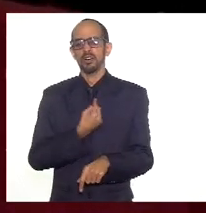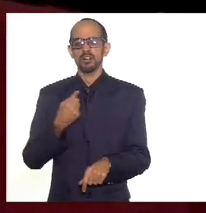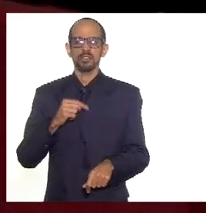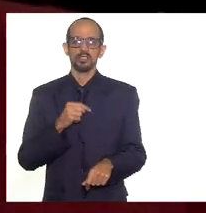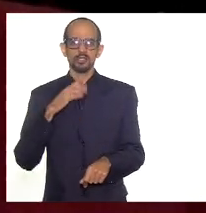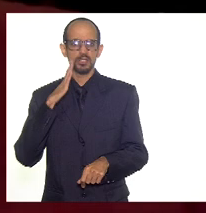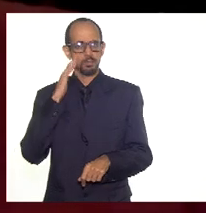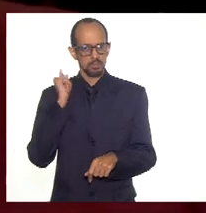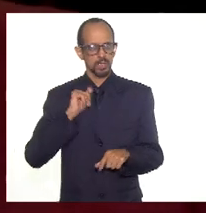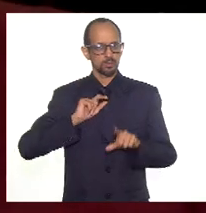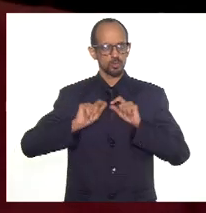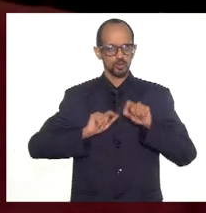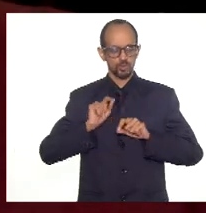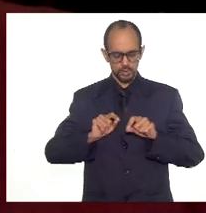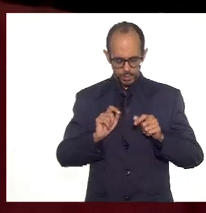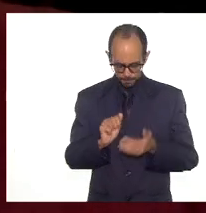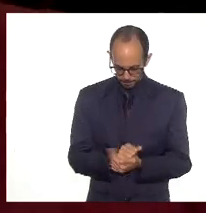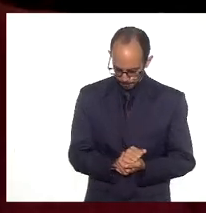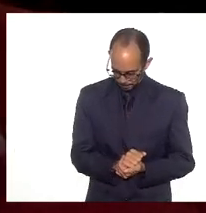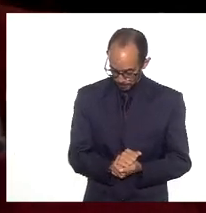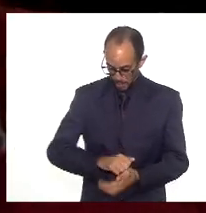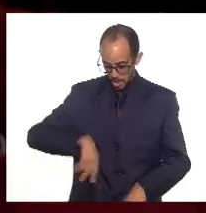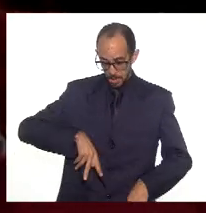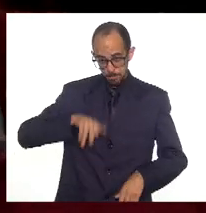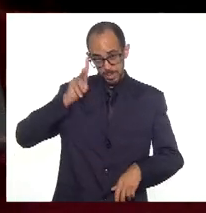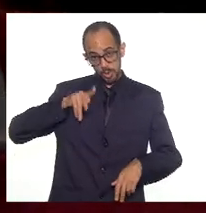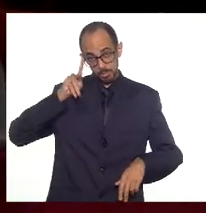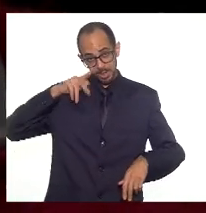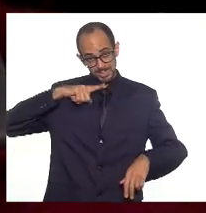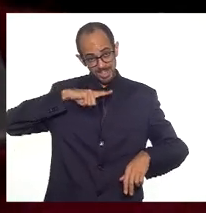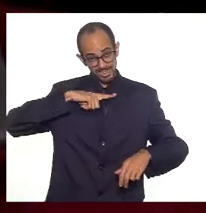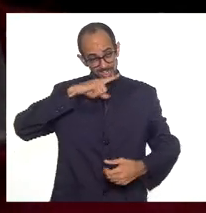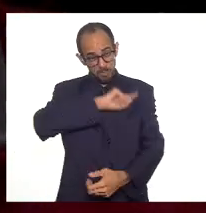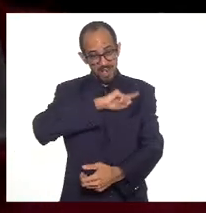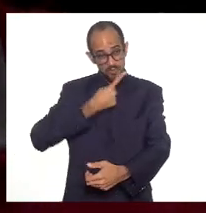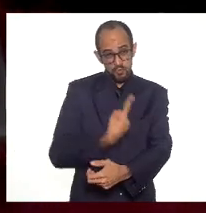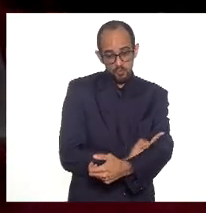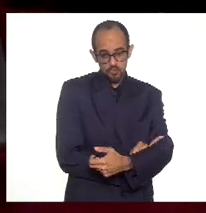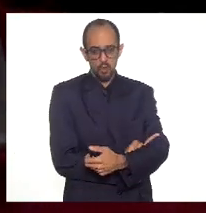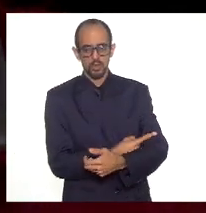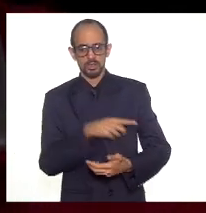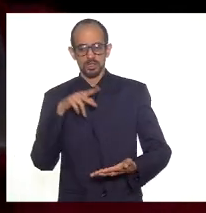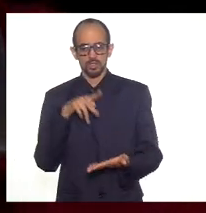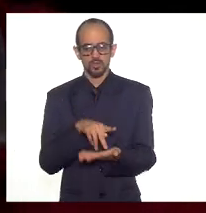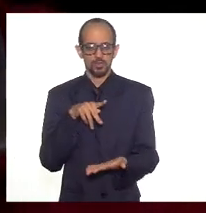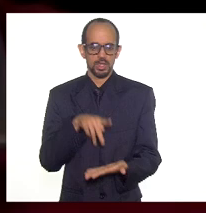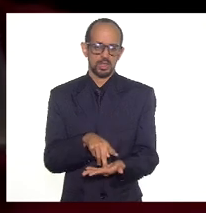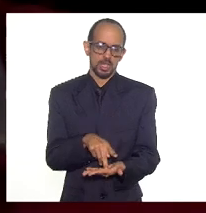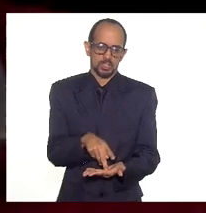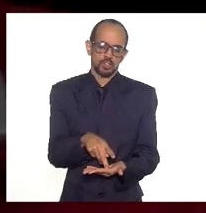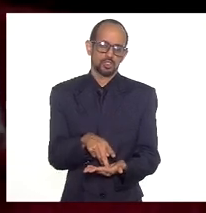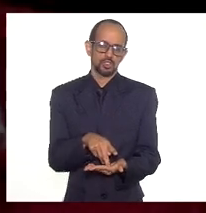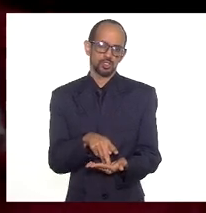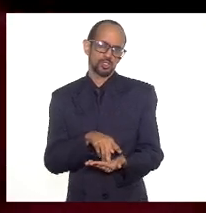a Petrobras ela tem uma força muito forte, ela tem uma força muito grande do ponto de vista